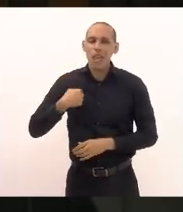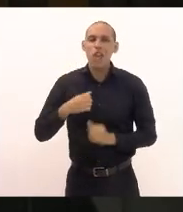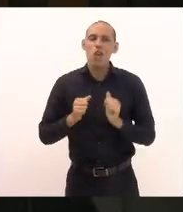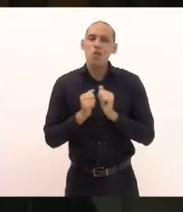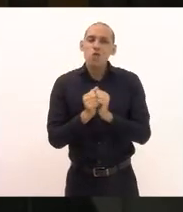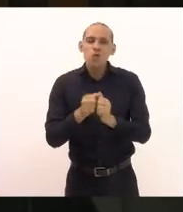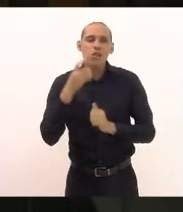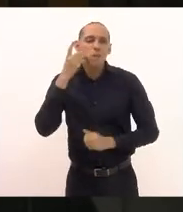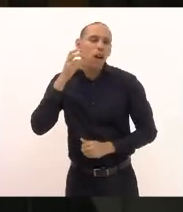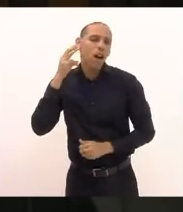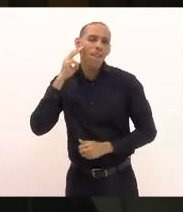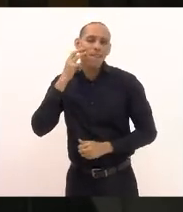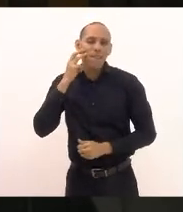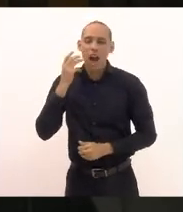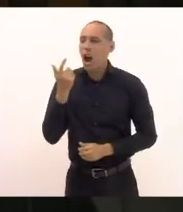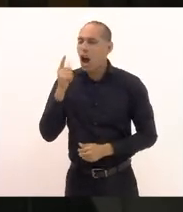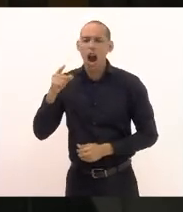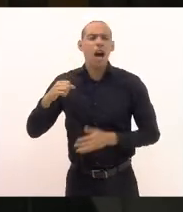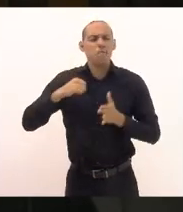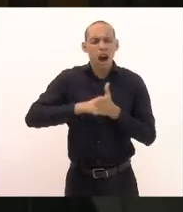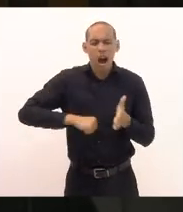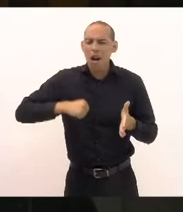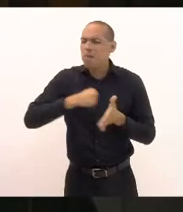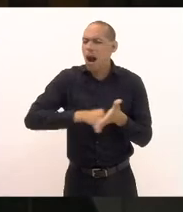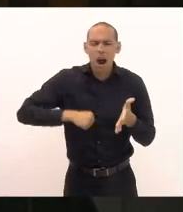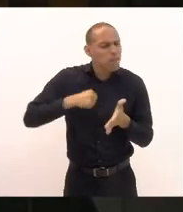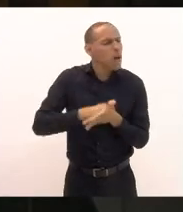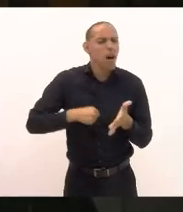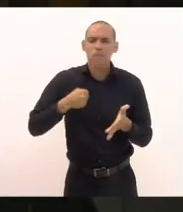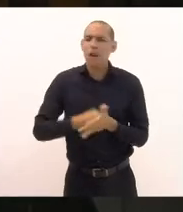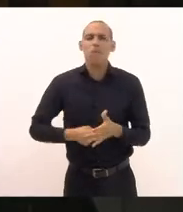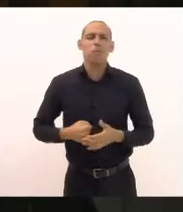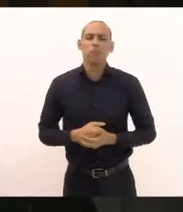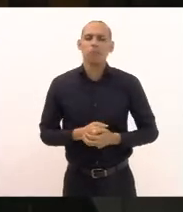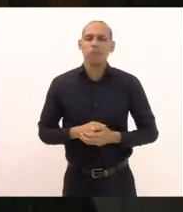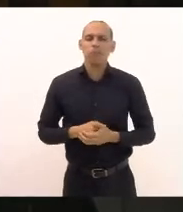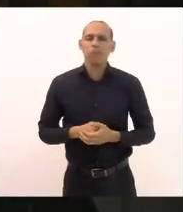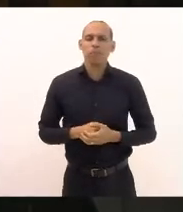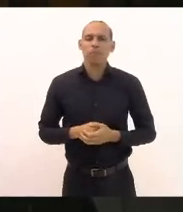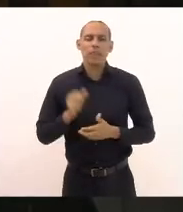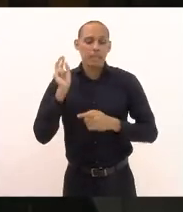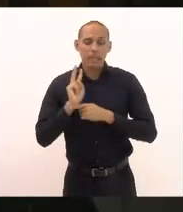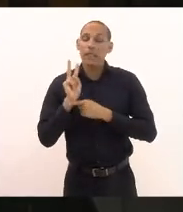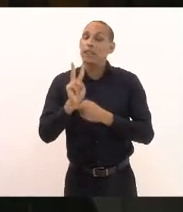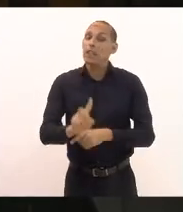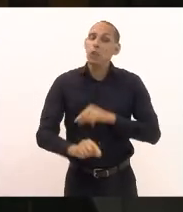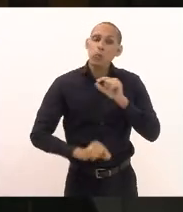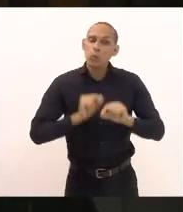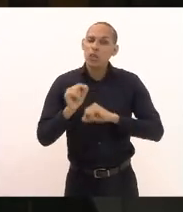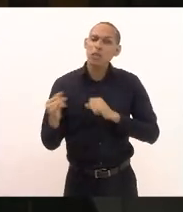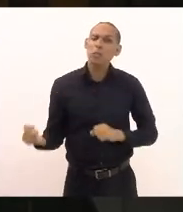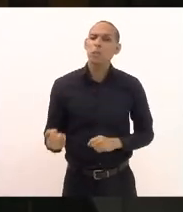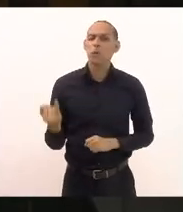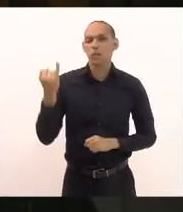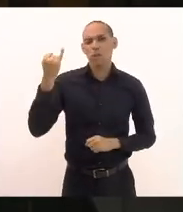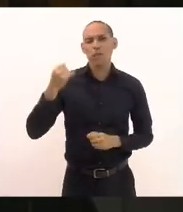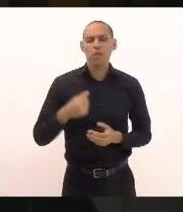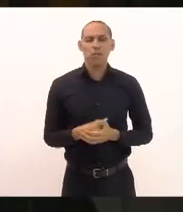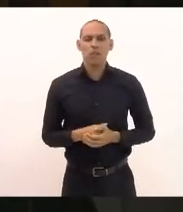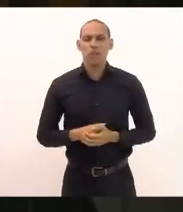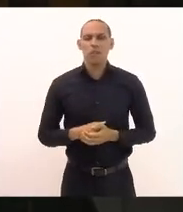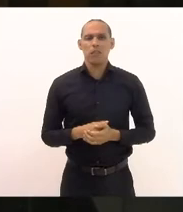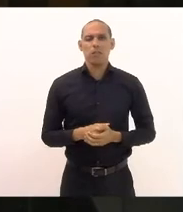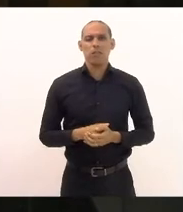vários outros deputados travamos muito, né, essa luta, essa defesa da importância de